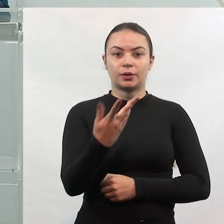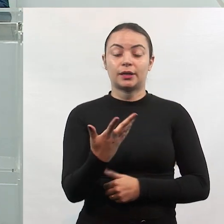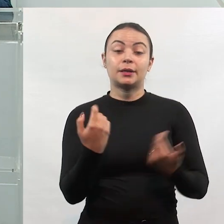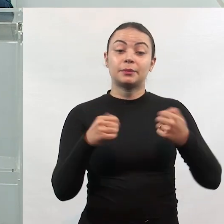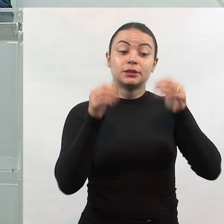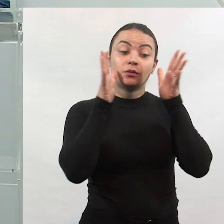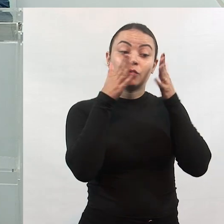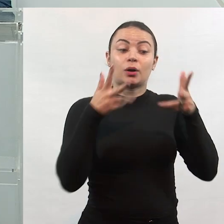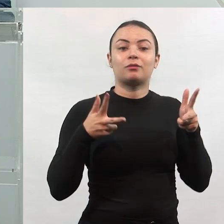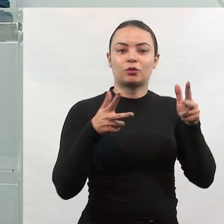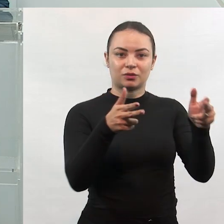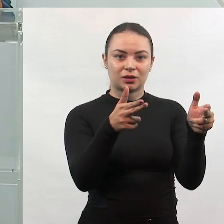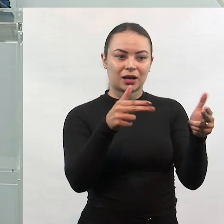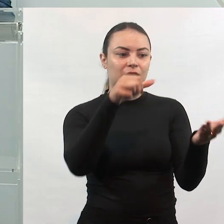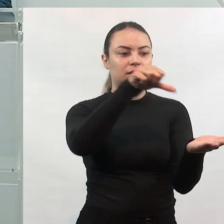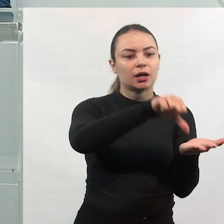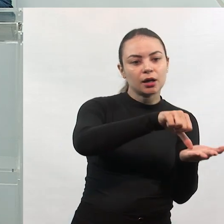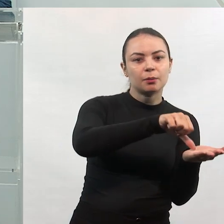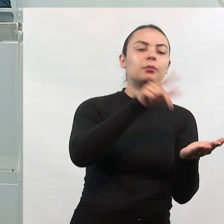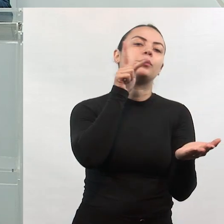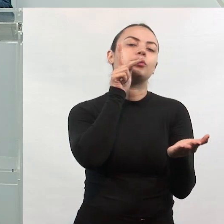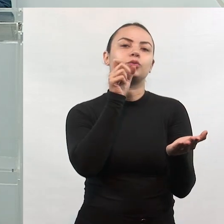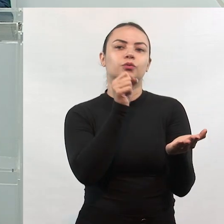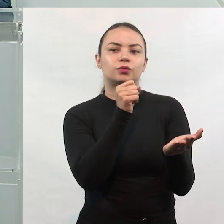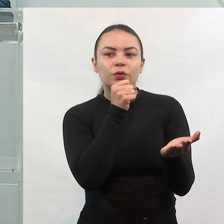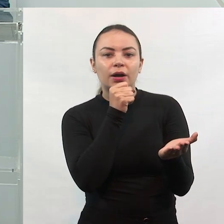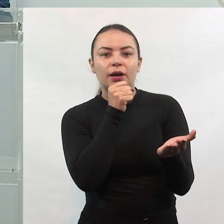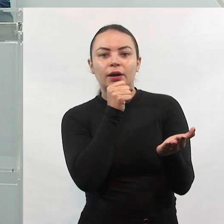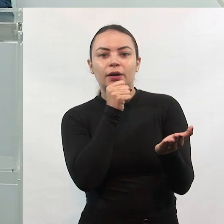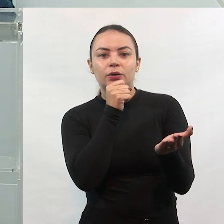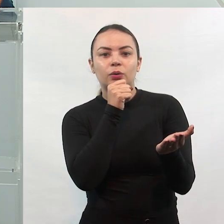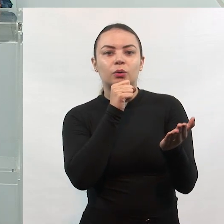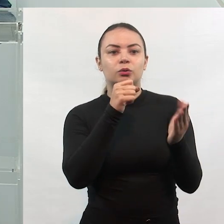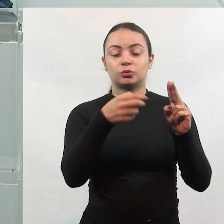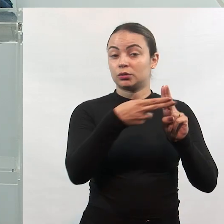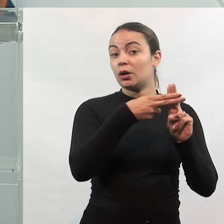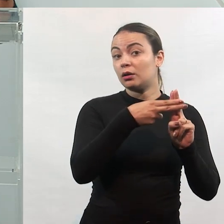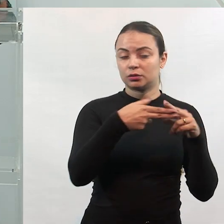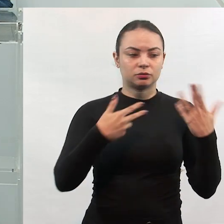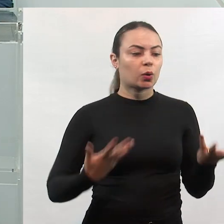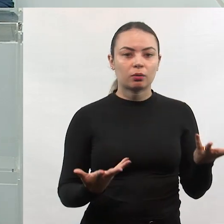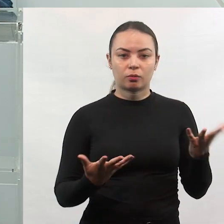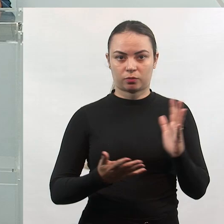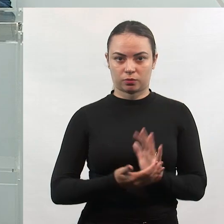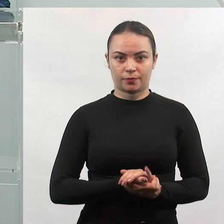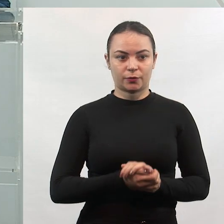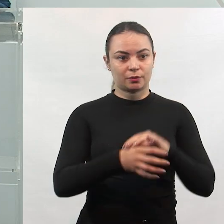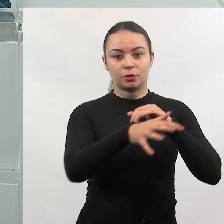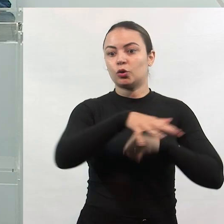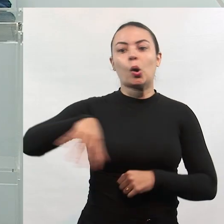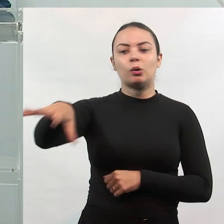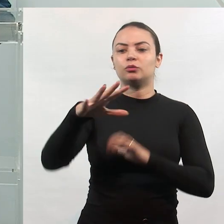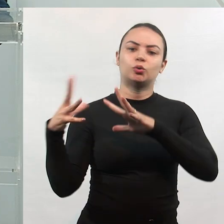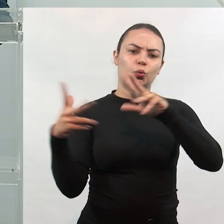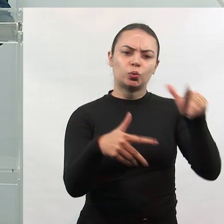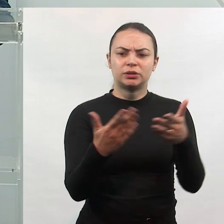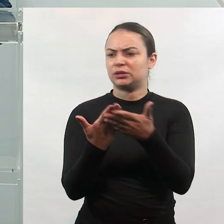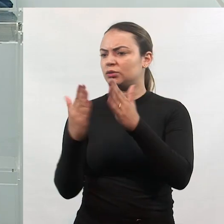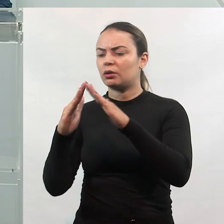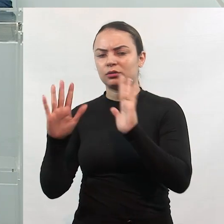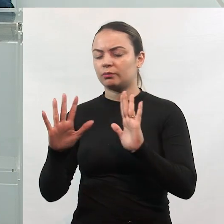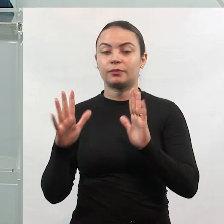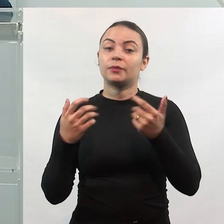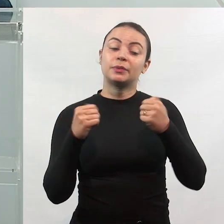pesquisa ela fica inviabilizada, porque enquanto pesquisador tu não vai dar conta de todas as variáveis e os elementos que estão relacionados com